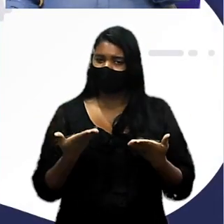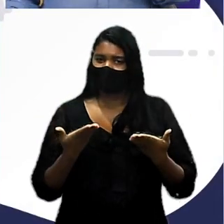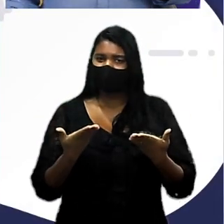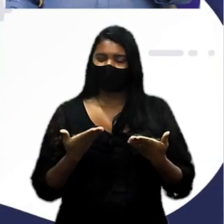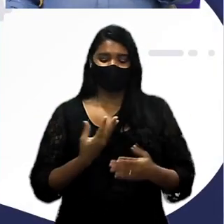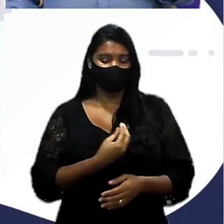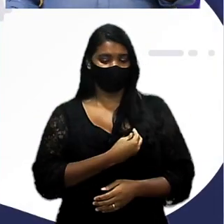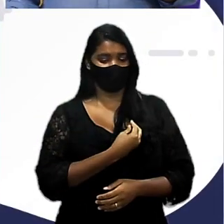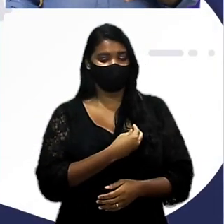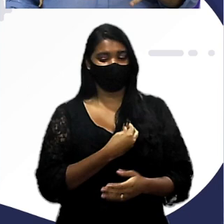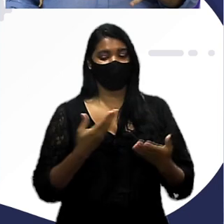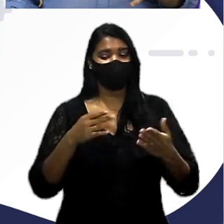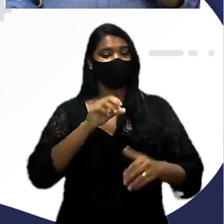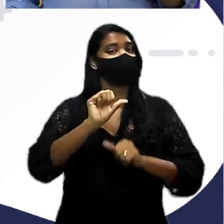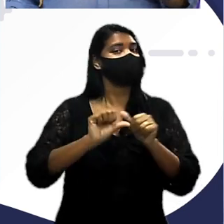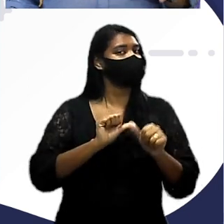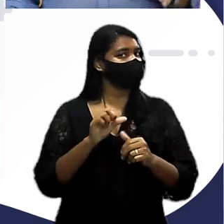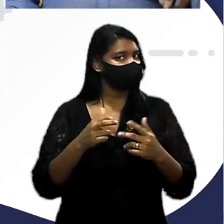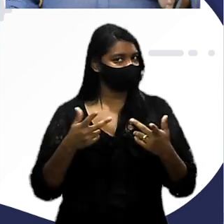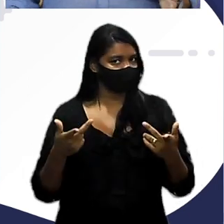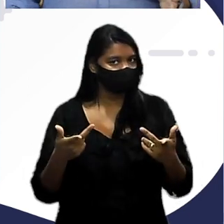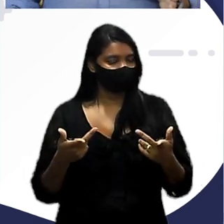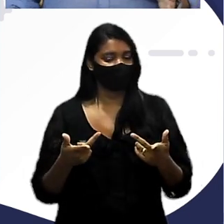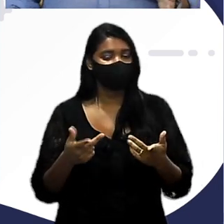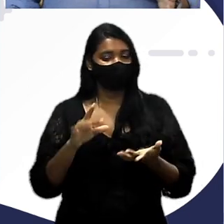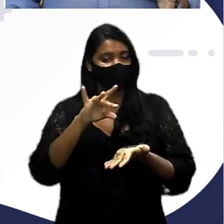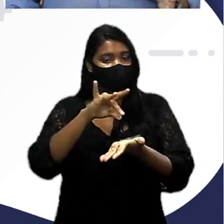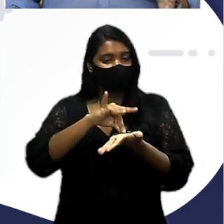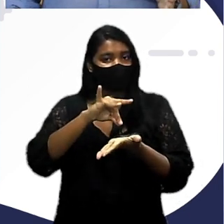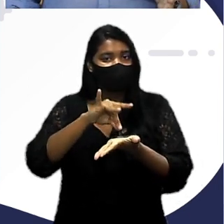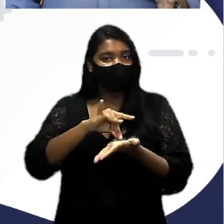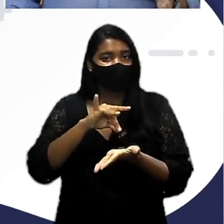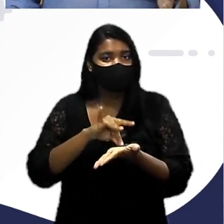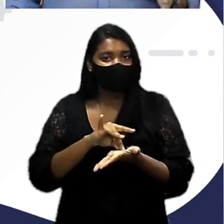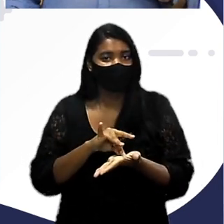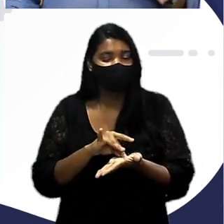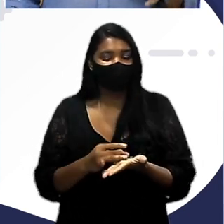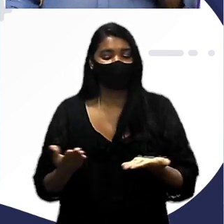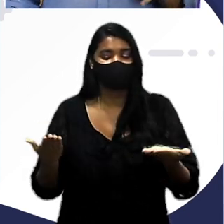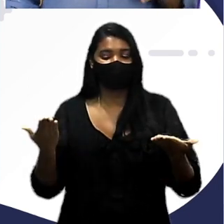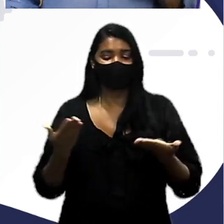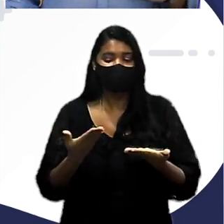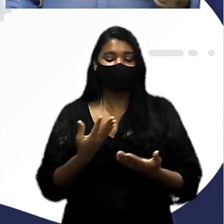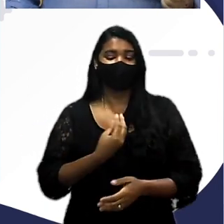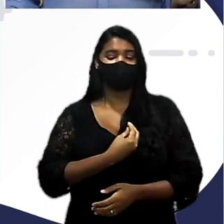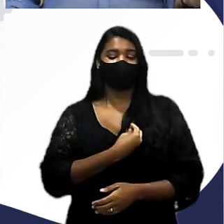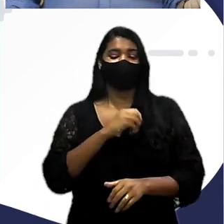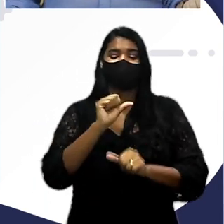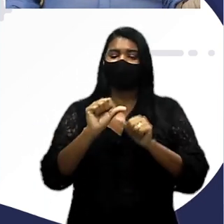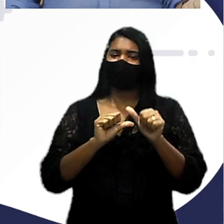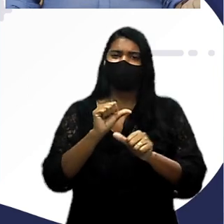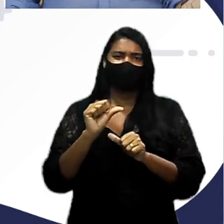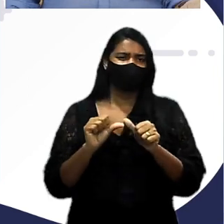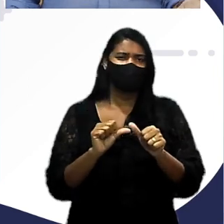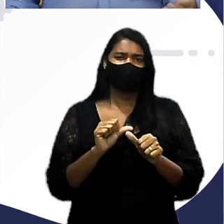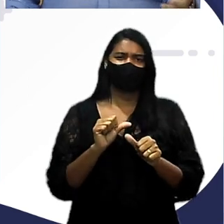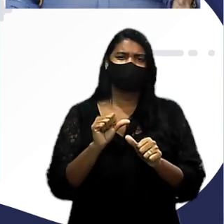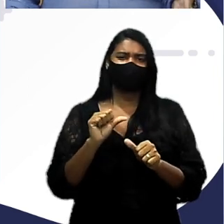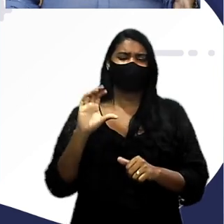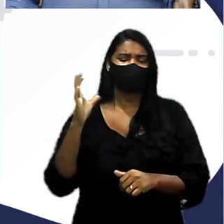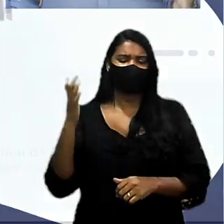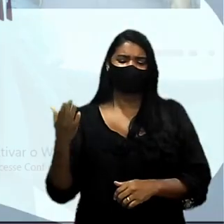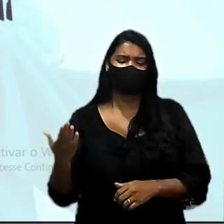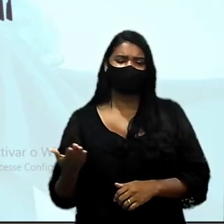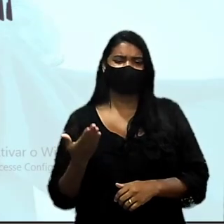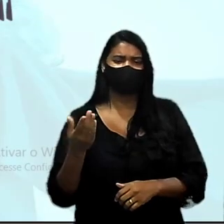estamos vivendo uma era de mudança, né? Na verdade, o que nós estamos é vivendo uma mudança de era. E essa